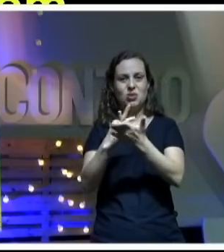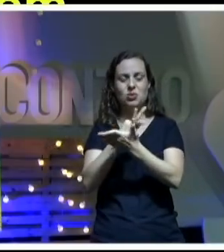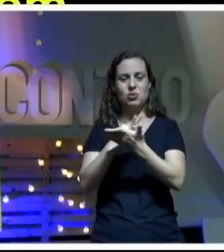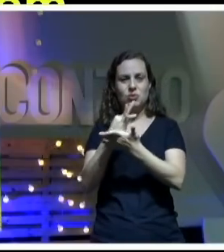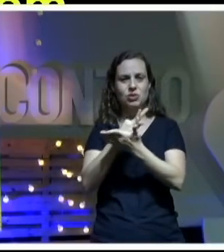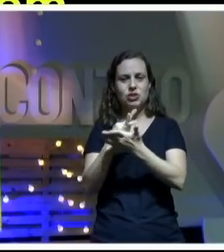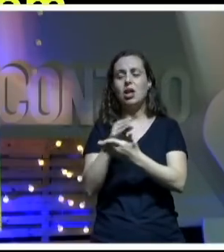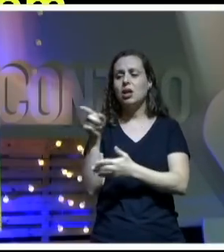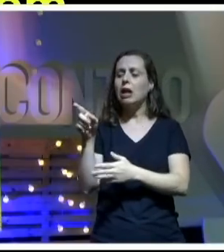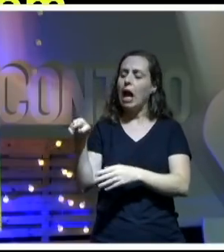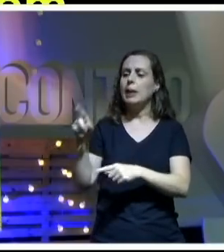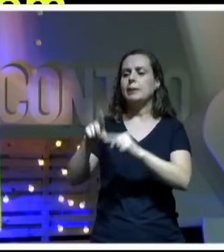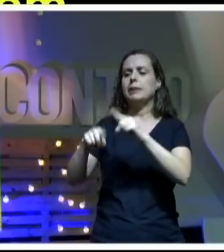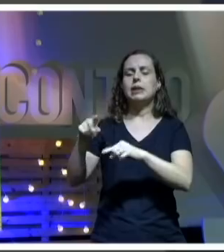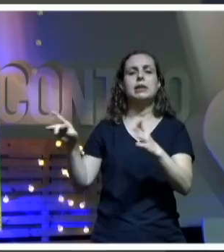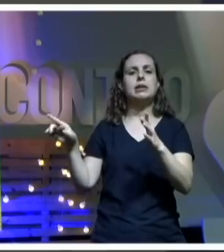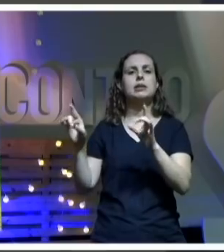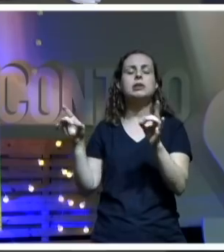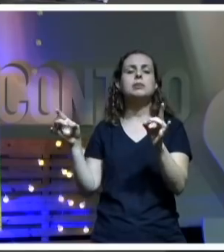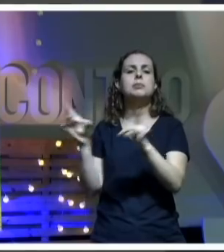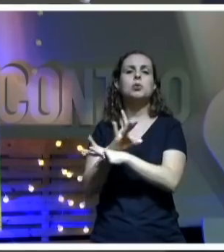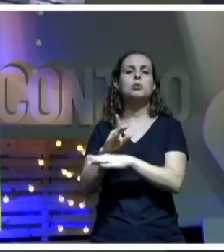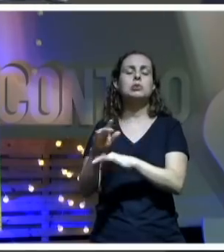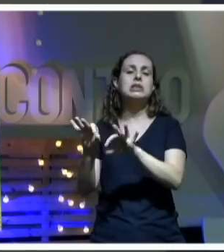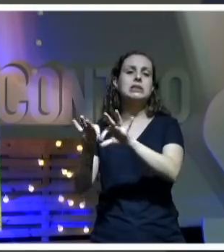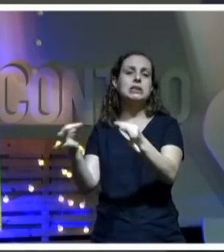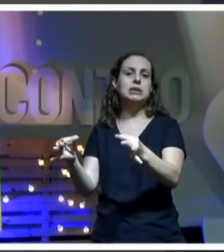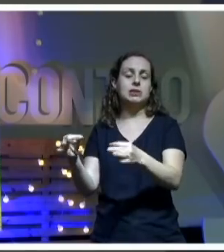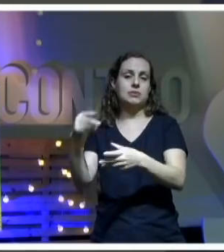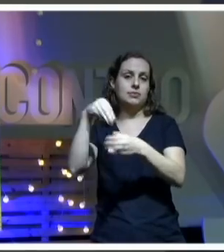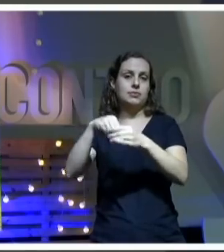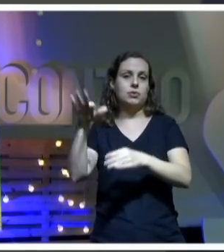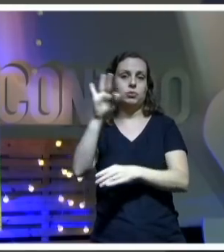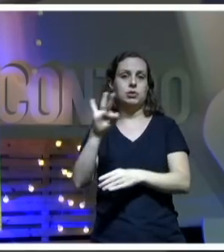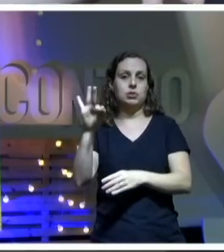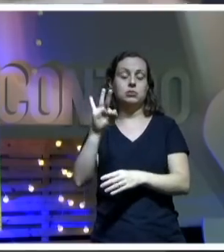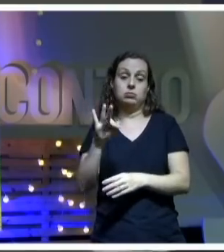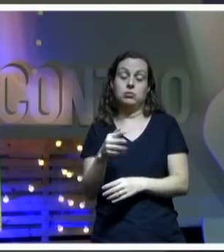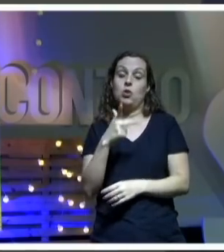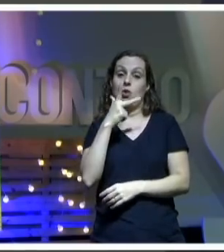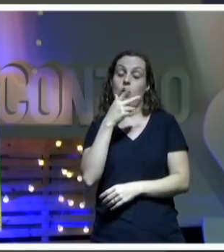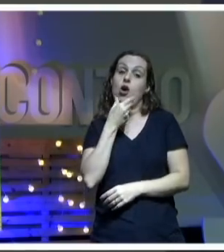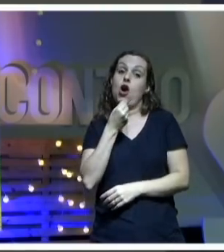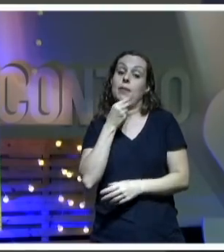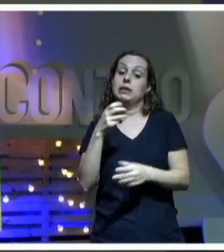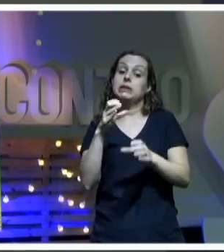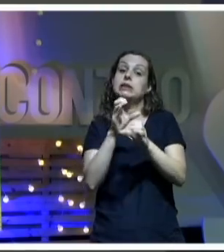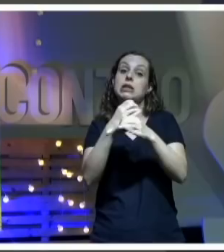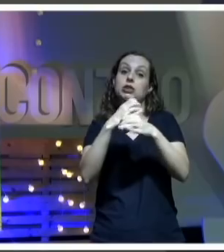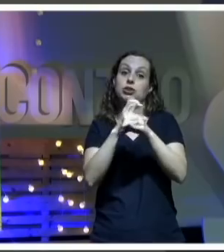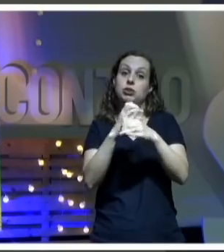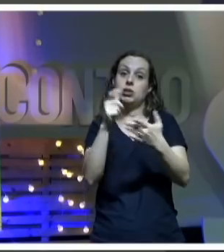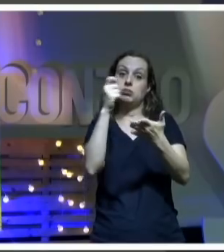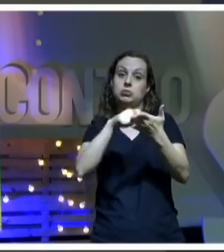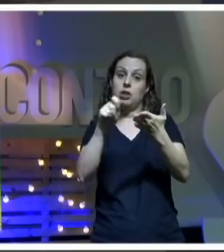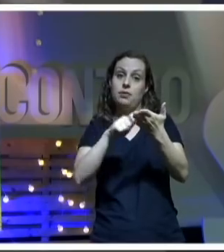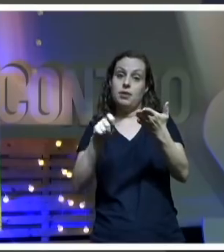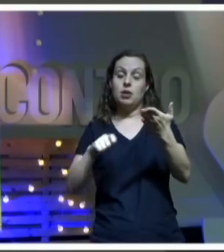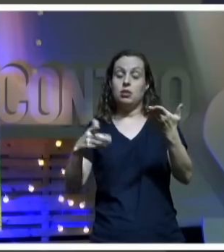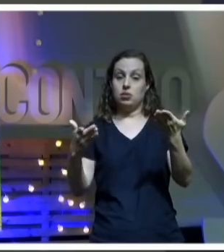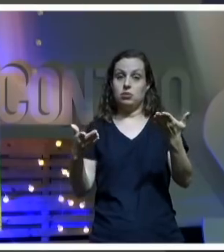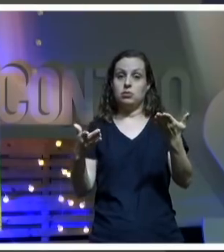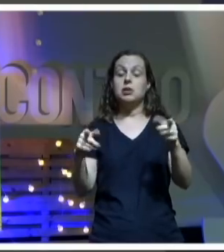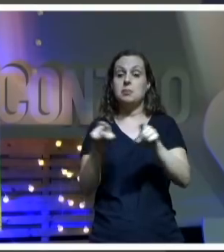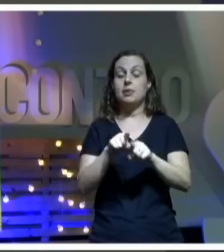disciplina isso é o olhar que um cientista padrão não cristão pensa sobre a teologia e isso é o que o seu filho